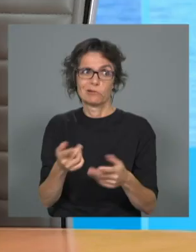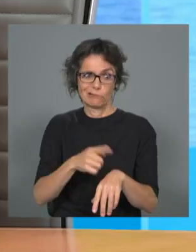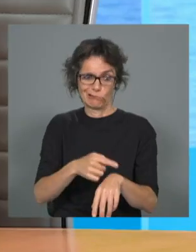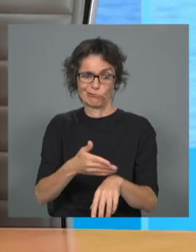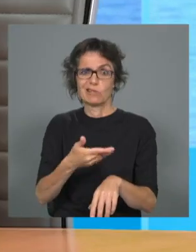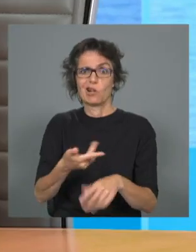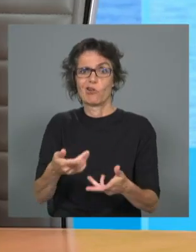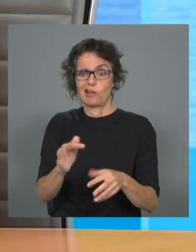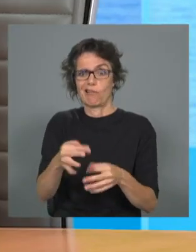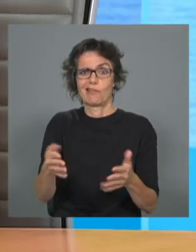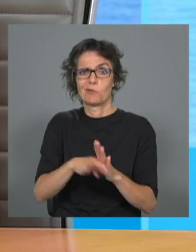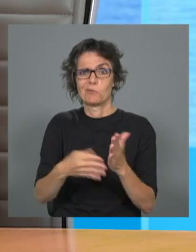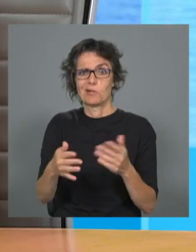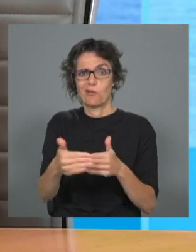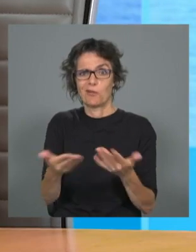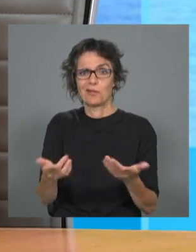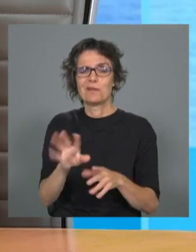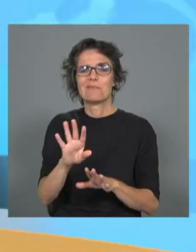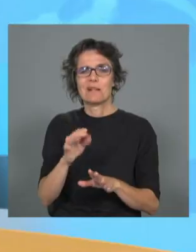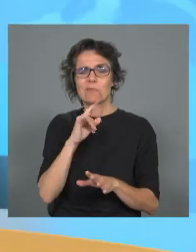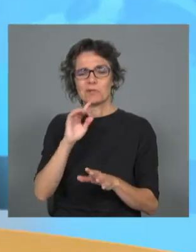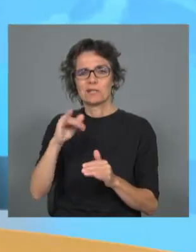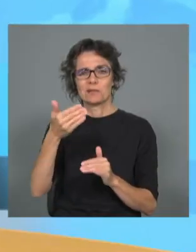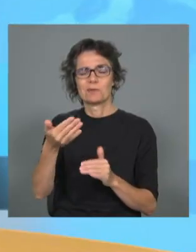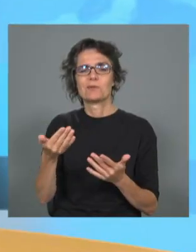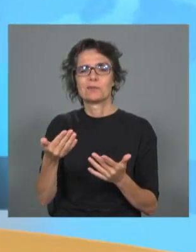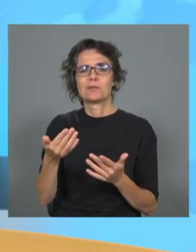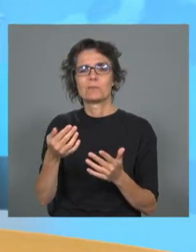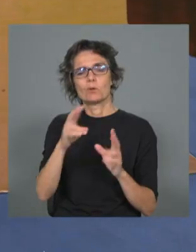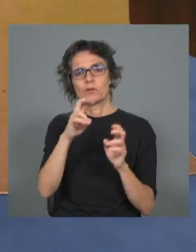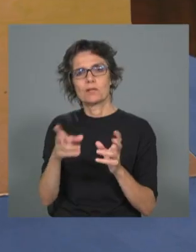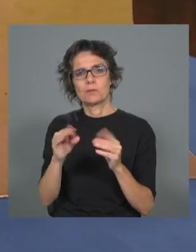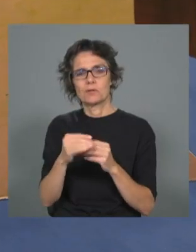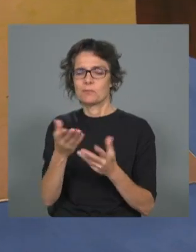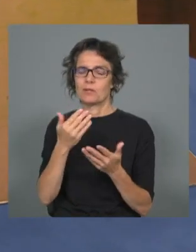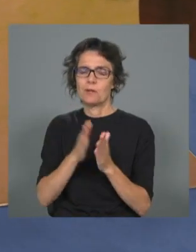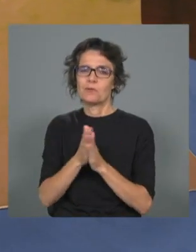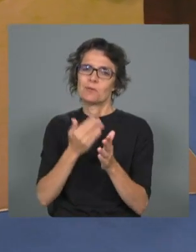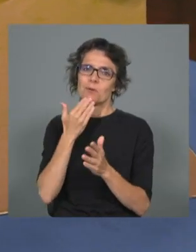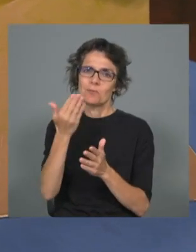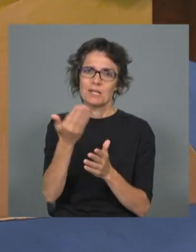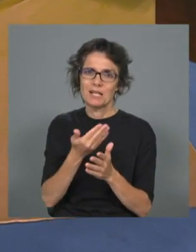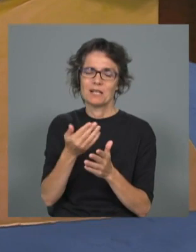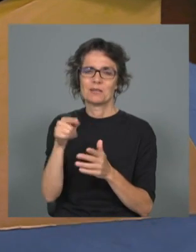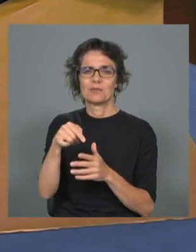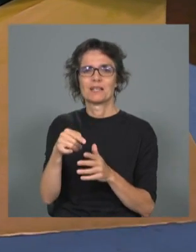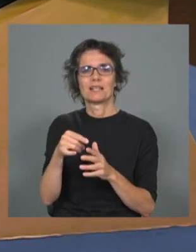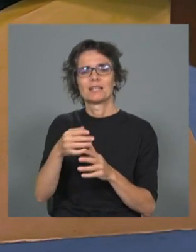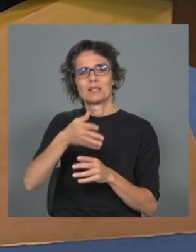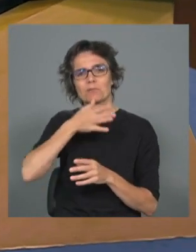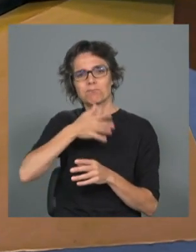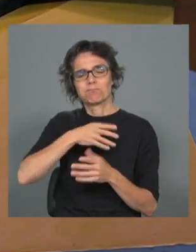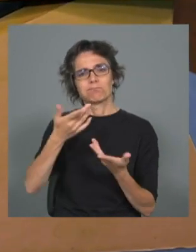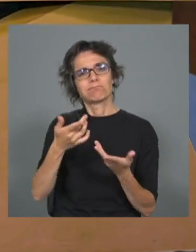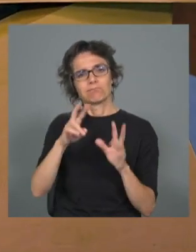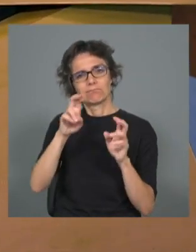além. Haveremos de voltar a falar sobre estes temas, mas, em todo o caso, desde já, muito obrigado por ter estado hoje aqui connosco e